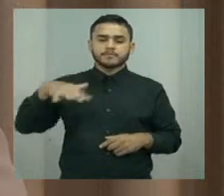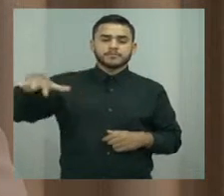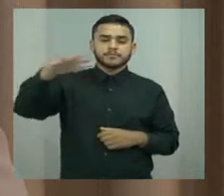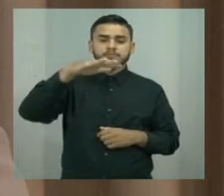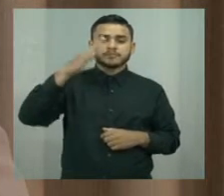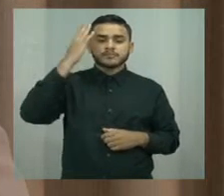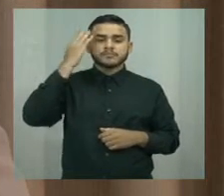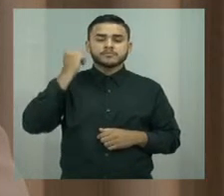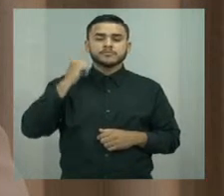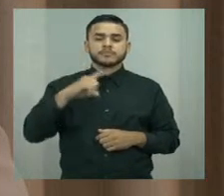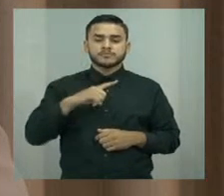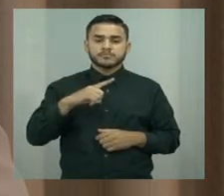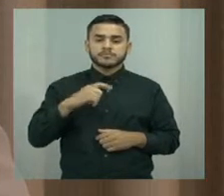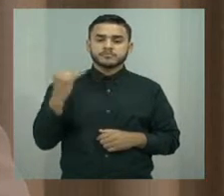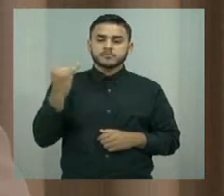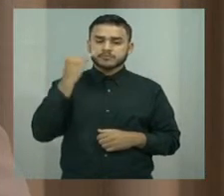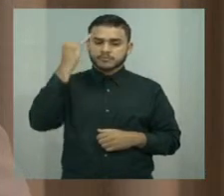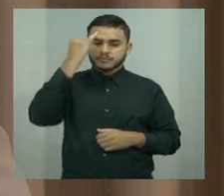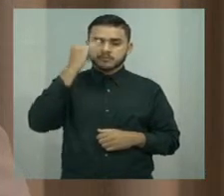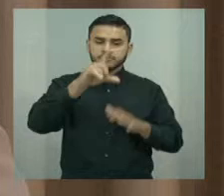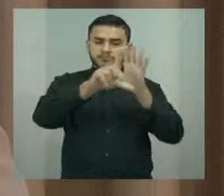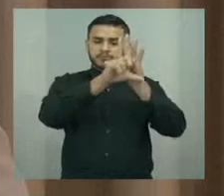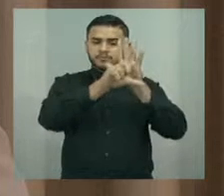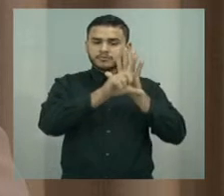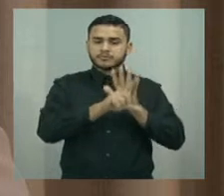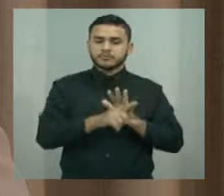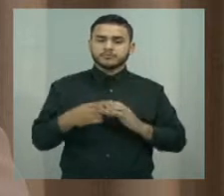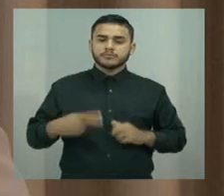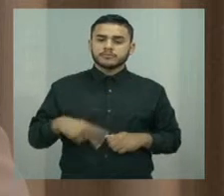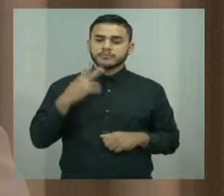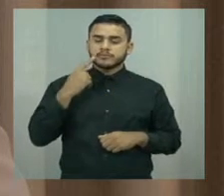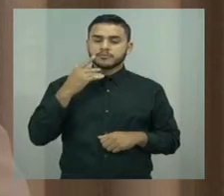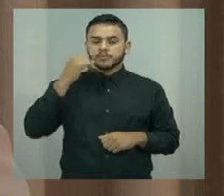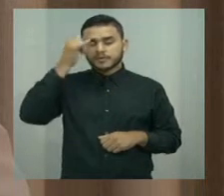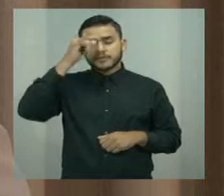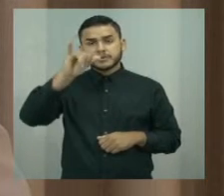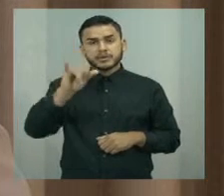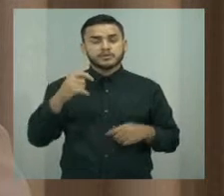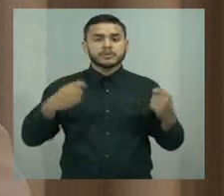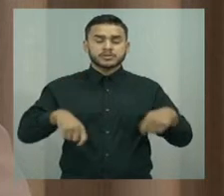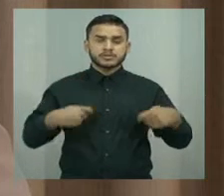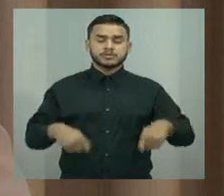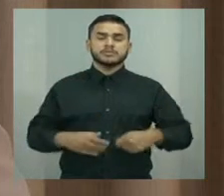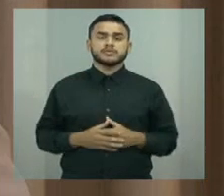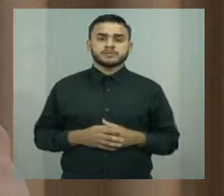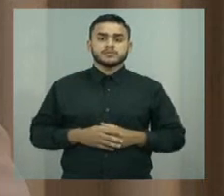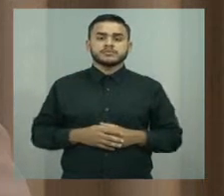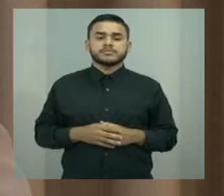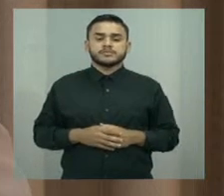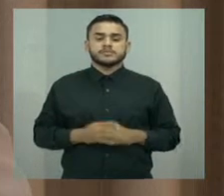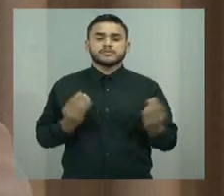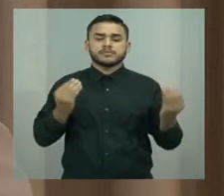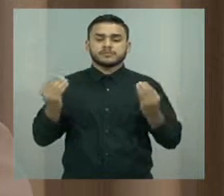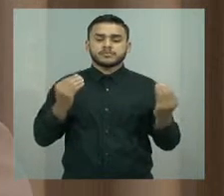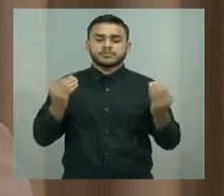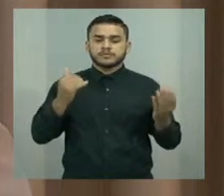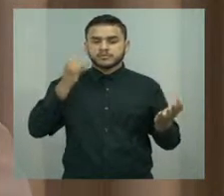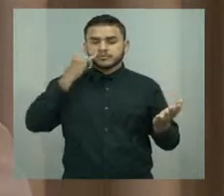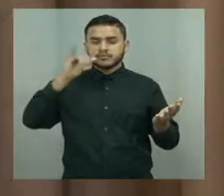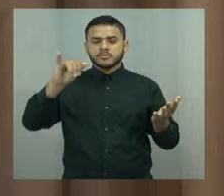da importância da legislação do município, né, de prevenir aí de combater, né,